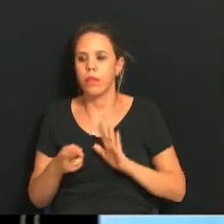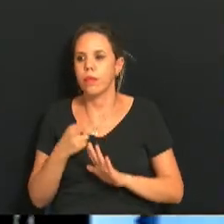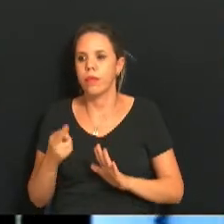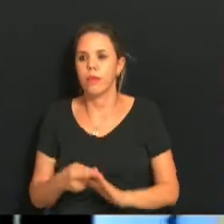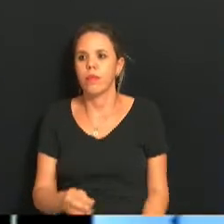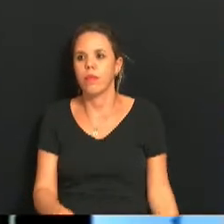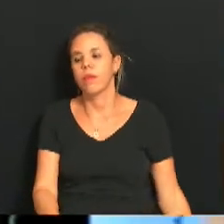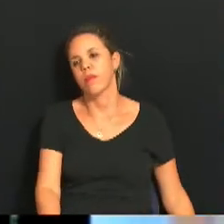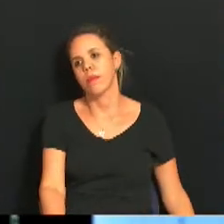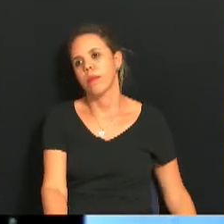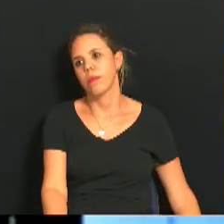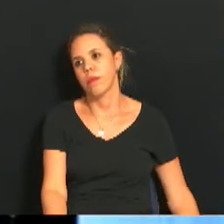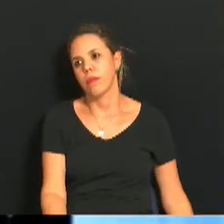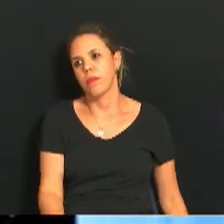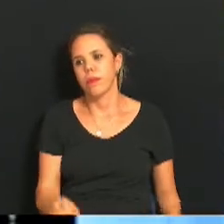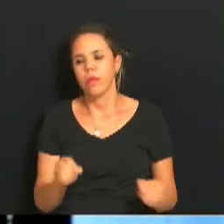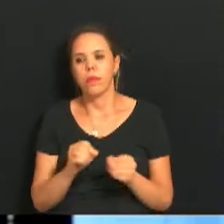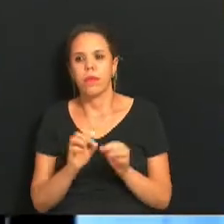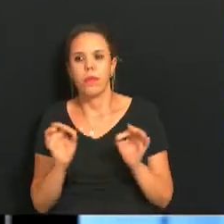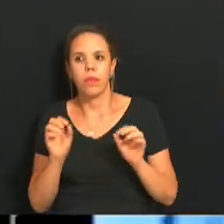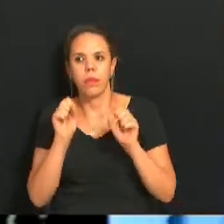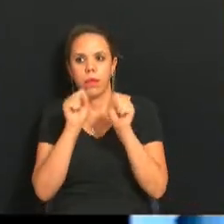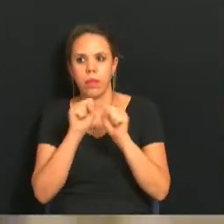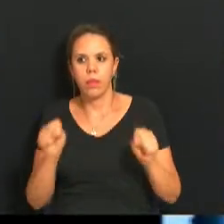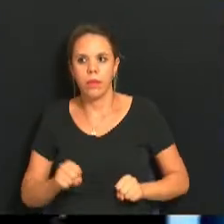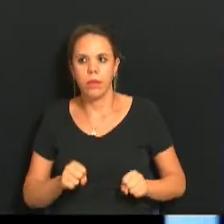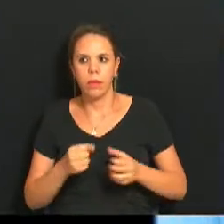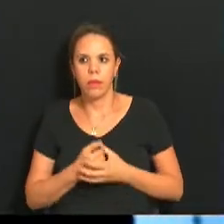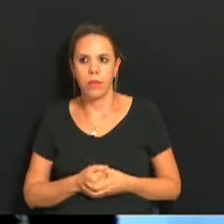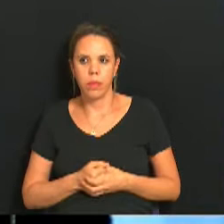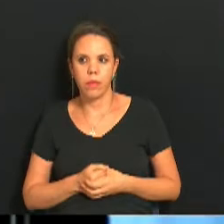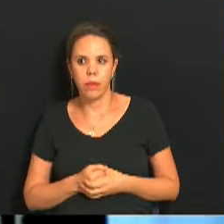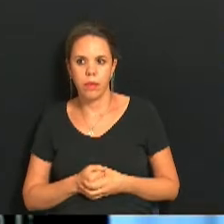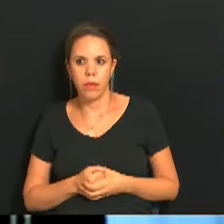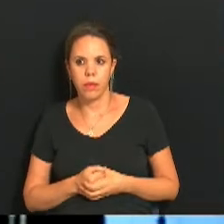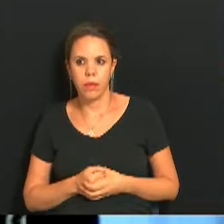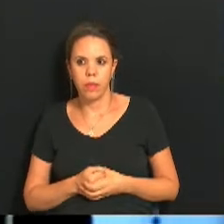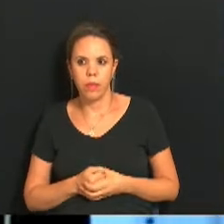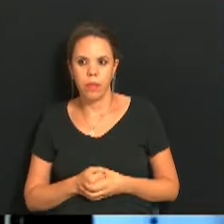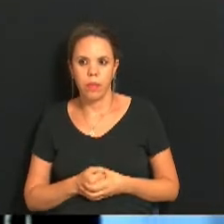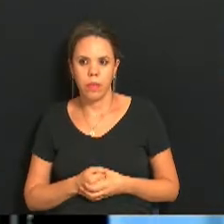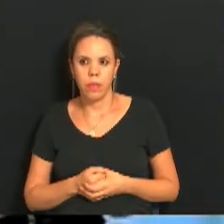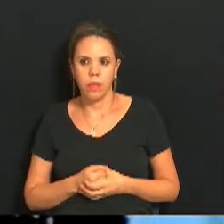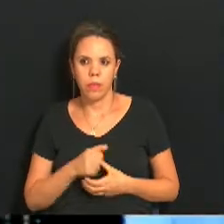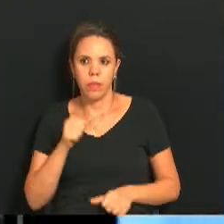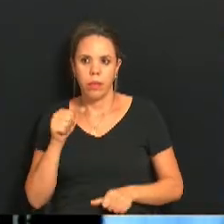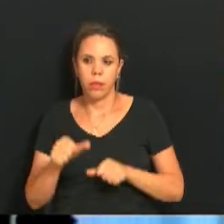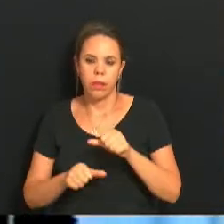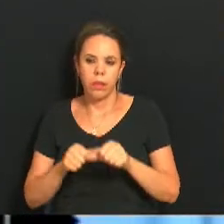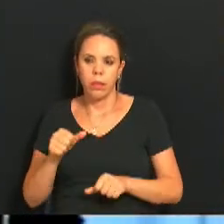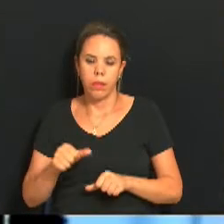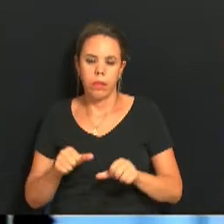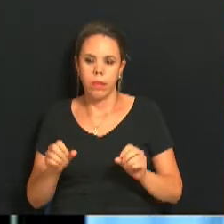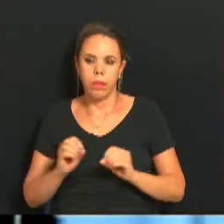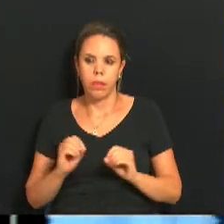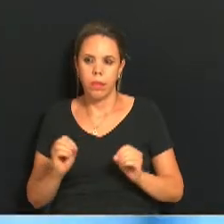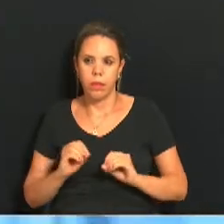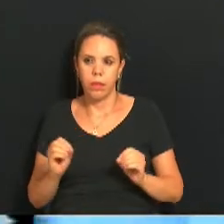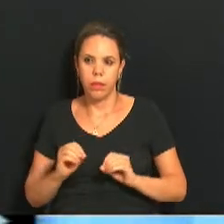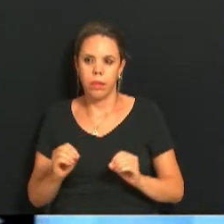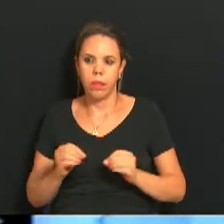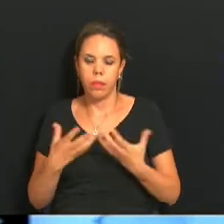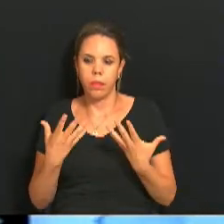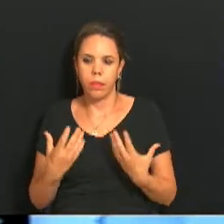isso é feito de forma sistemática e isso não significa mudança na concepção